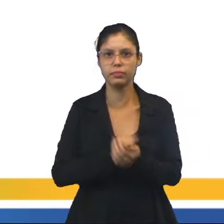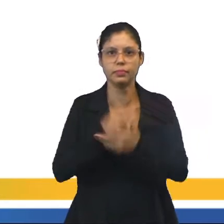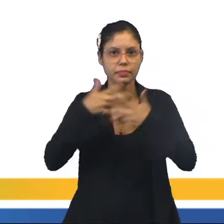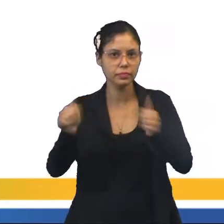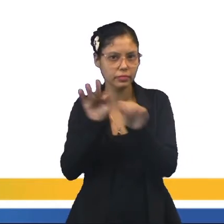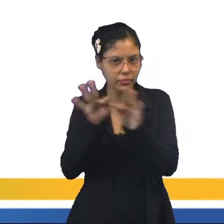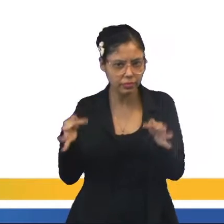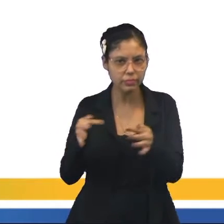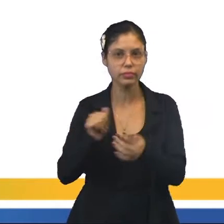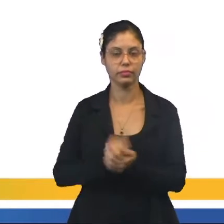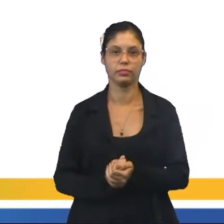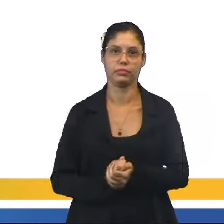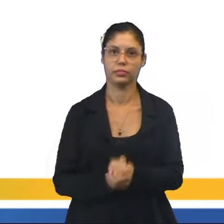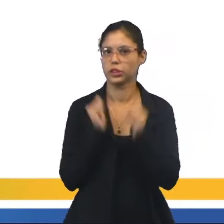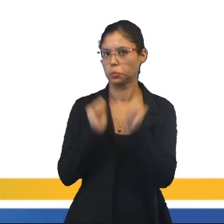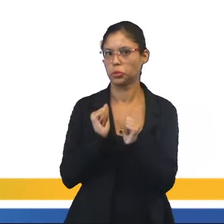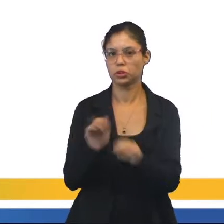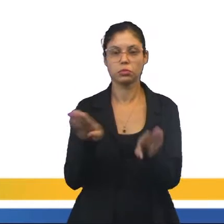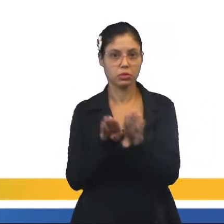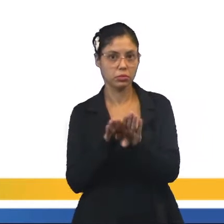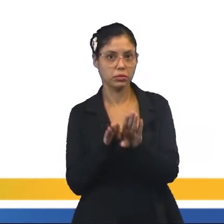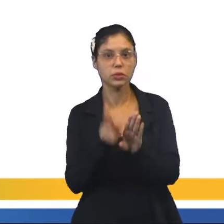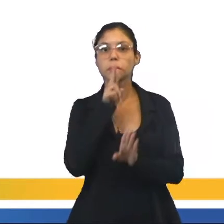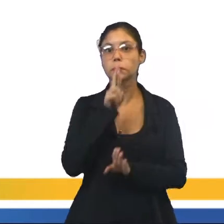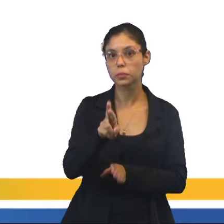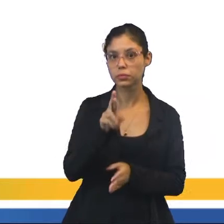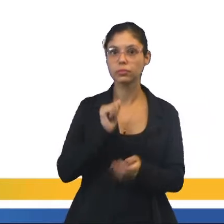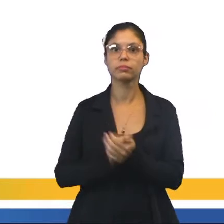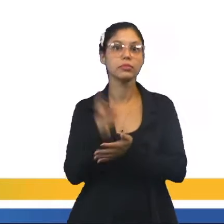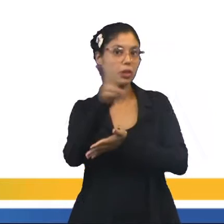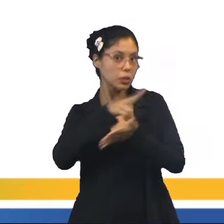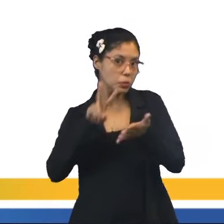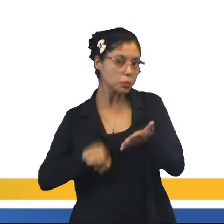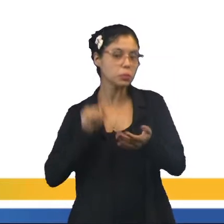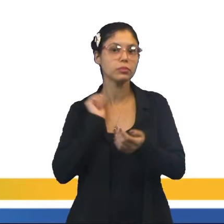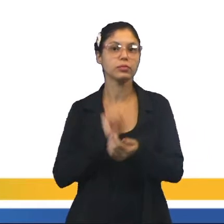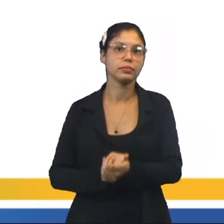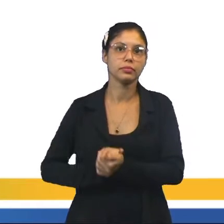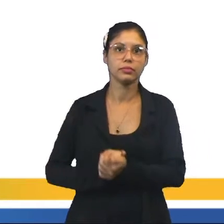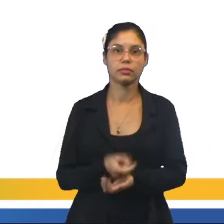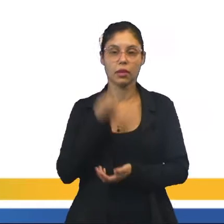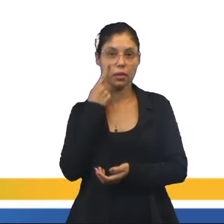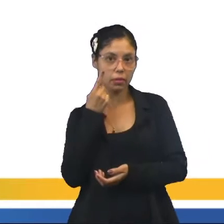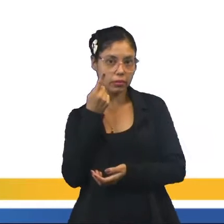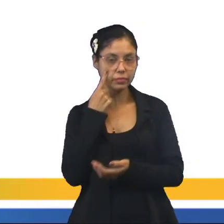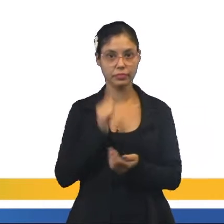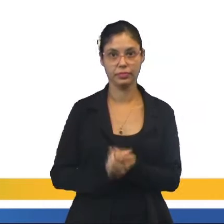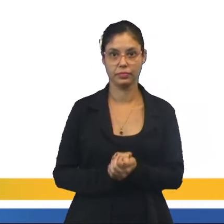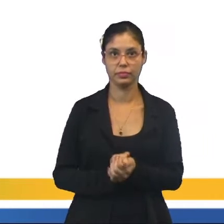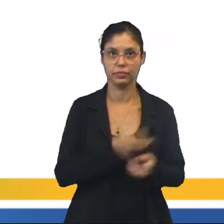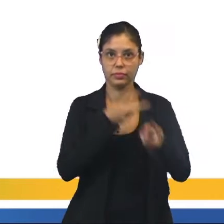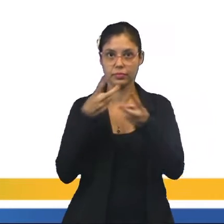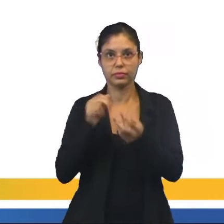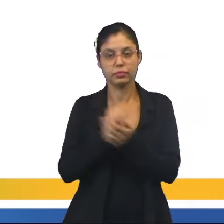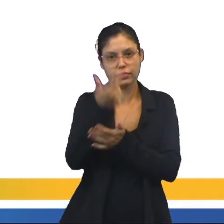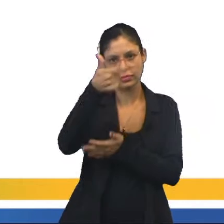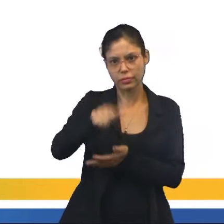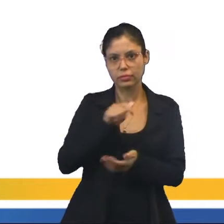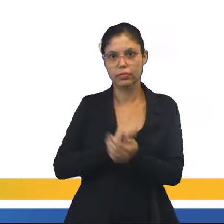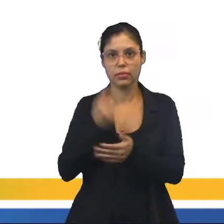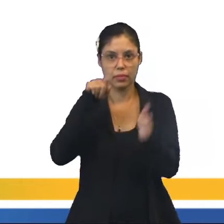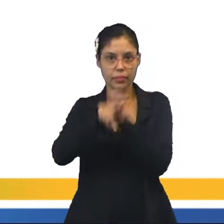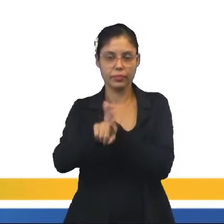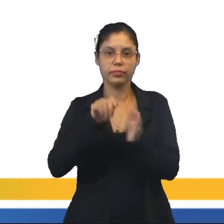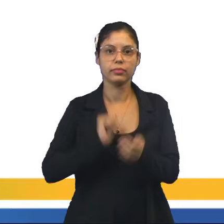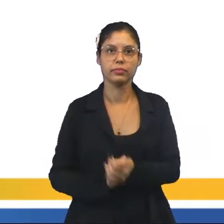coisa simples. Podemos também resolver na leitura. Observem bem o que ele vai dizer. Eu vou repetir a